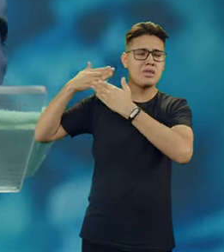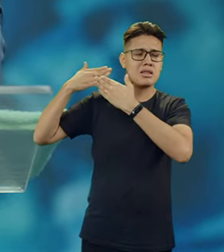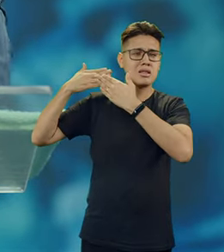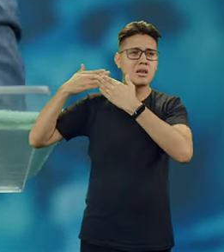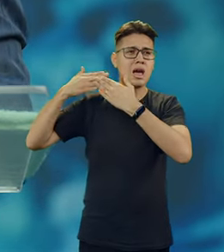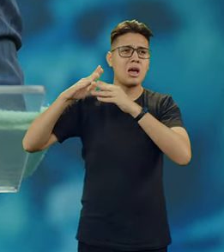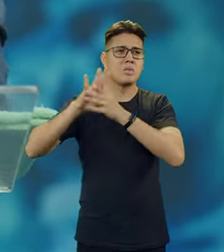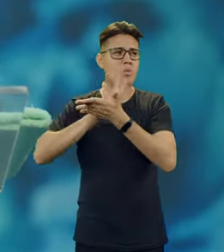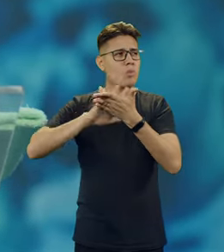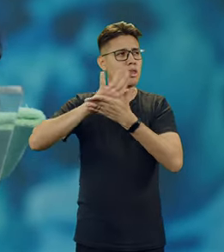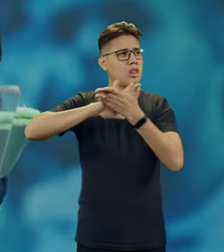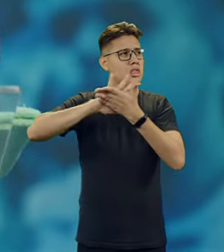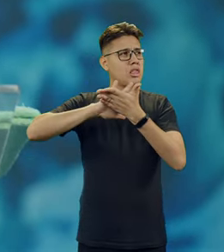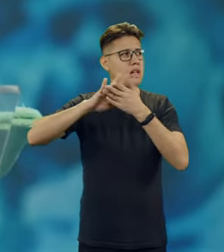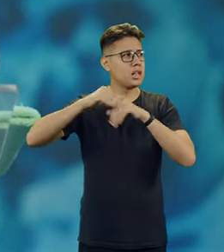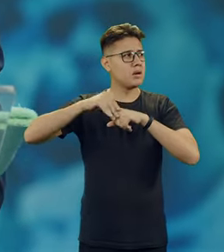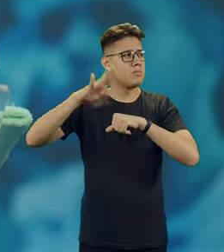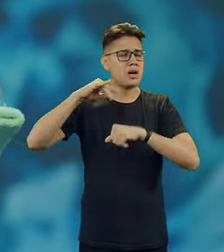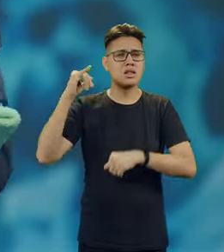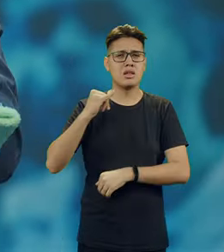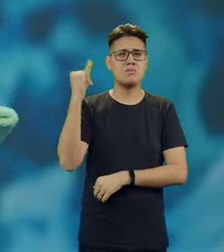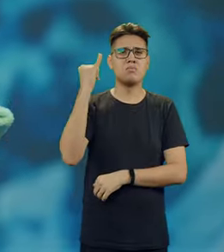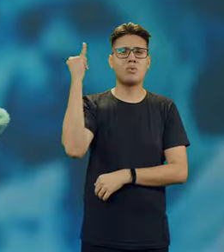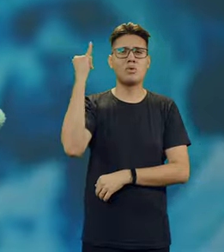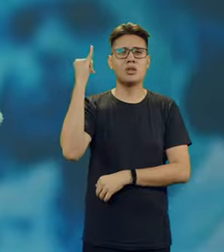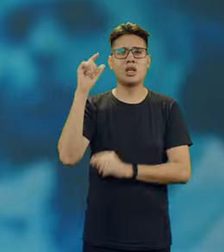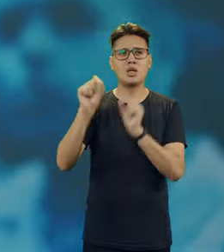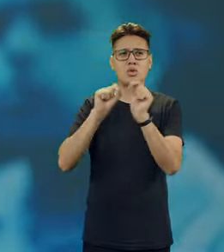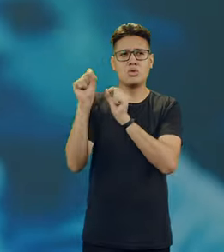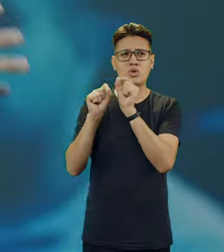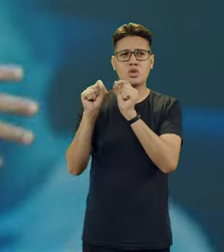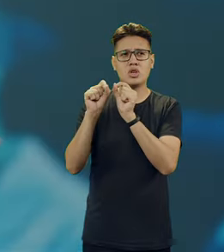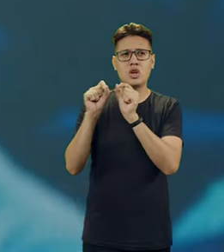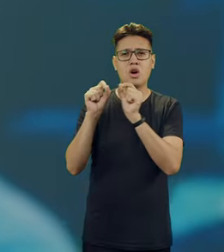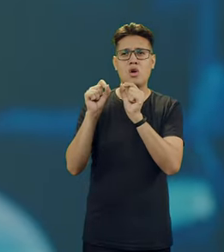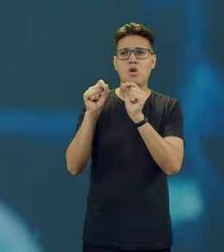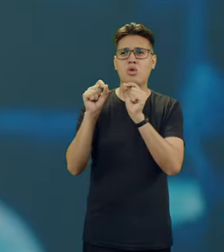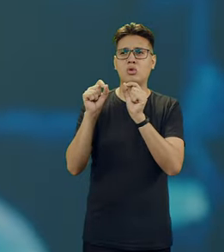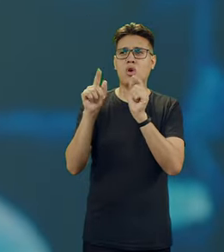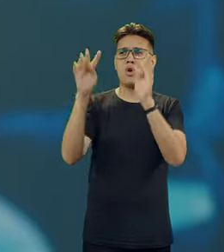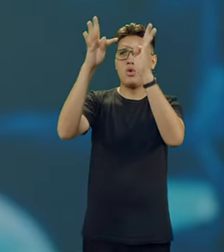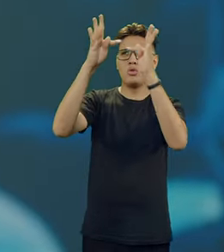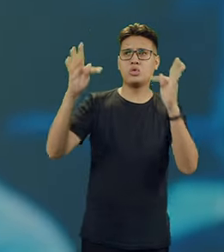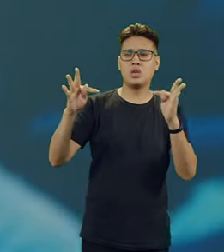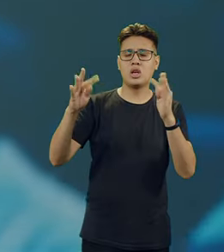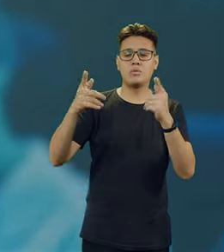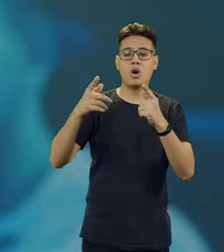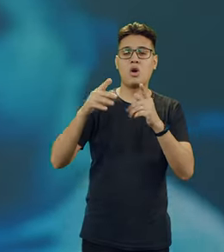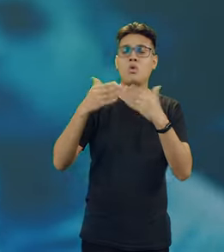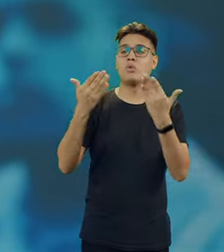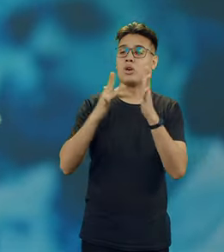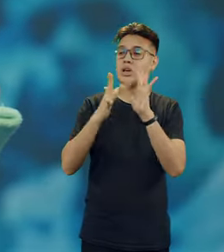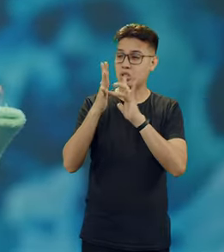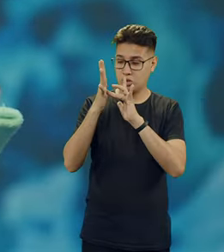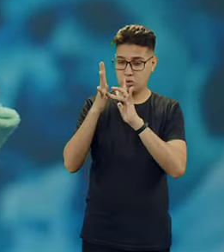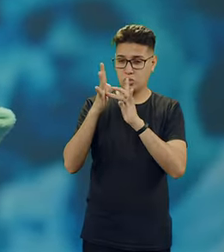nada era maior que o templo para eles, exceto aquele Deus que era adorado